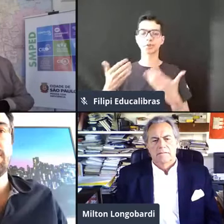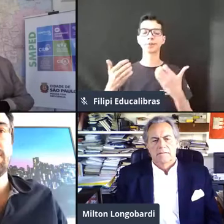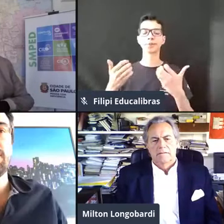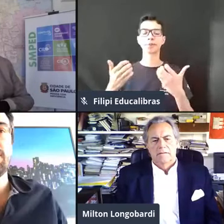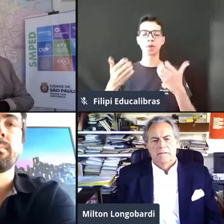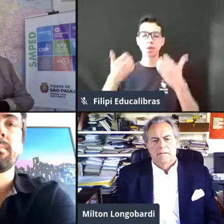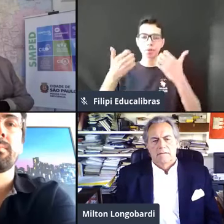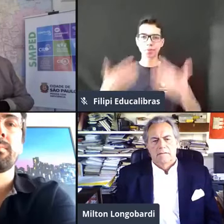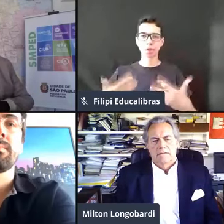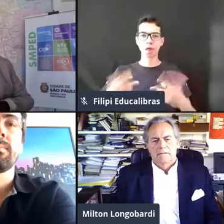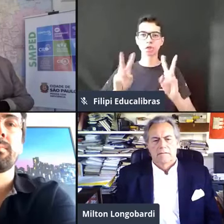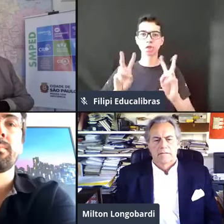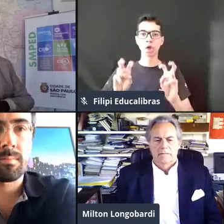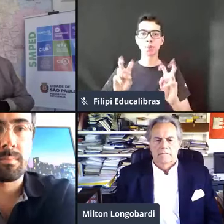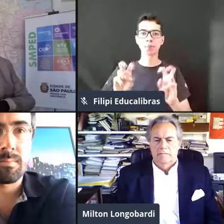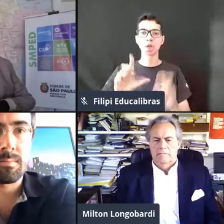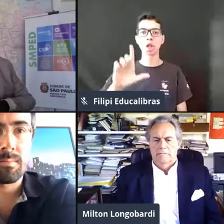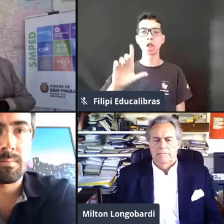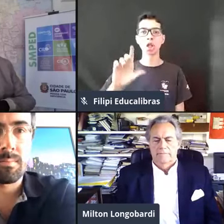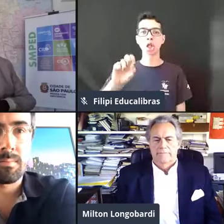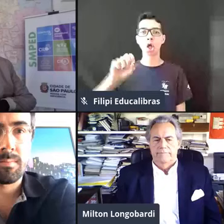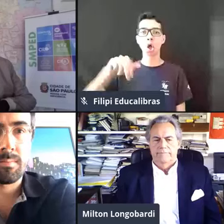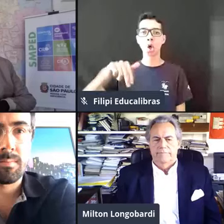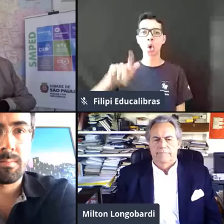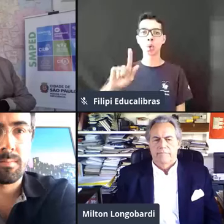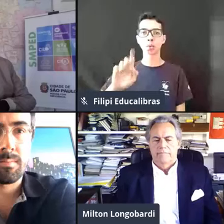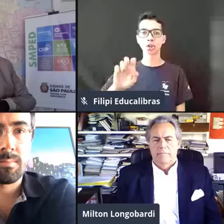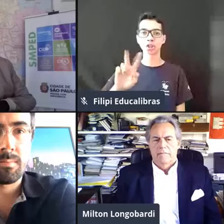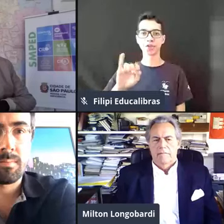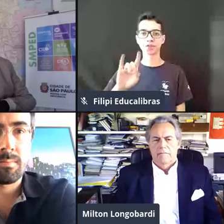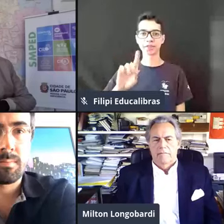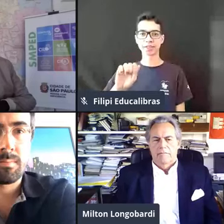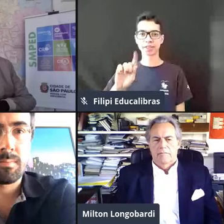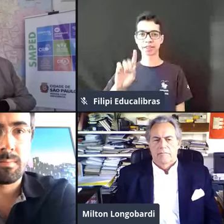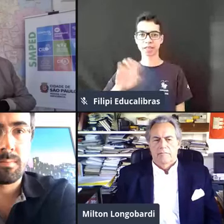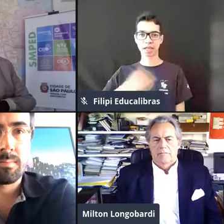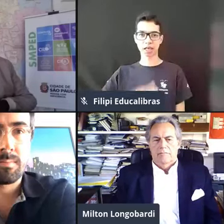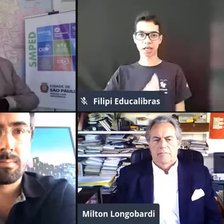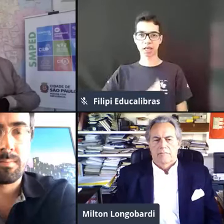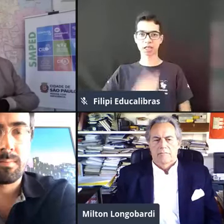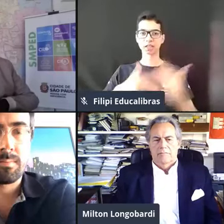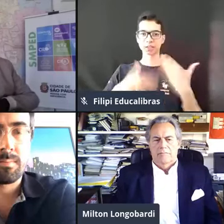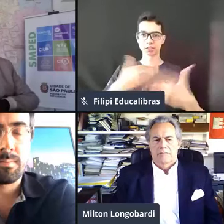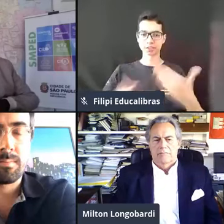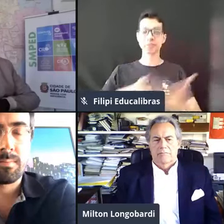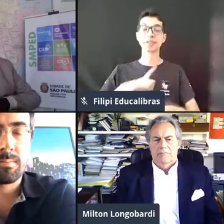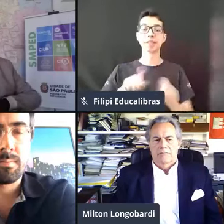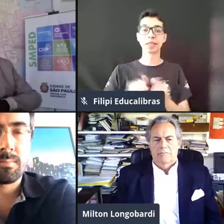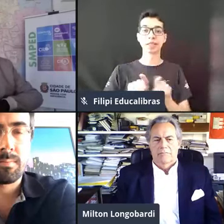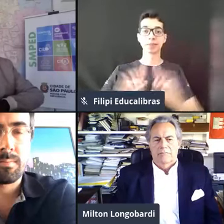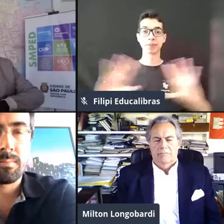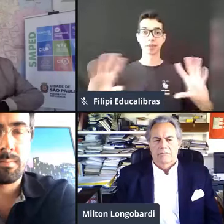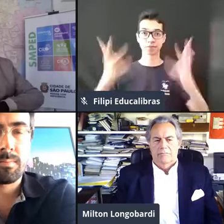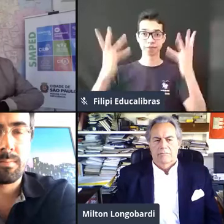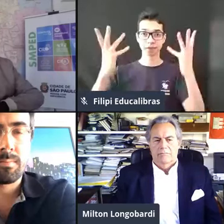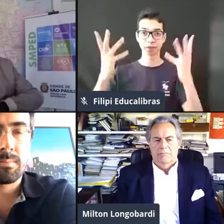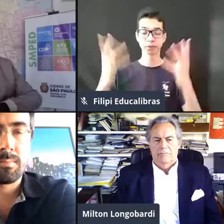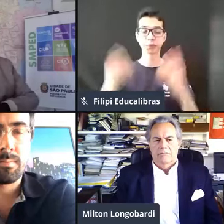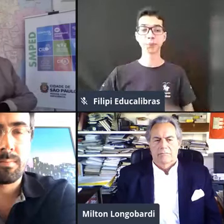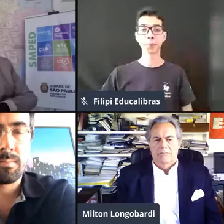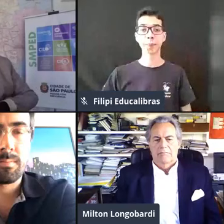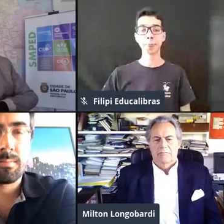tinha um grande evento com a Fundação Fernando Henrique